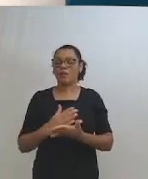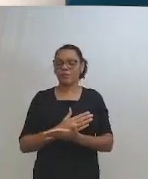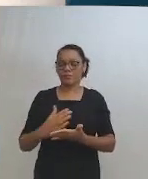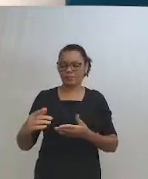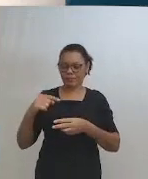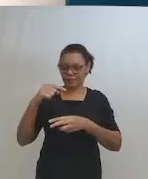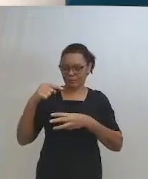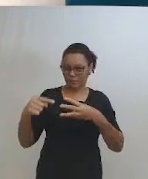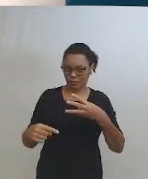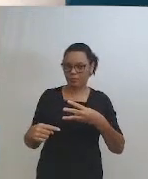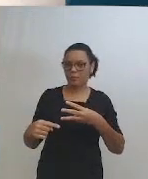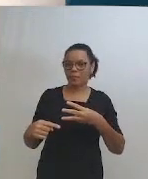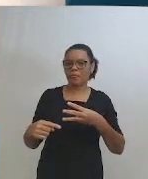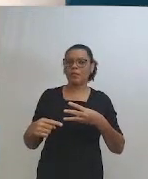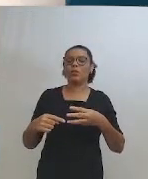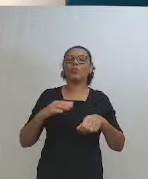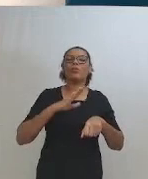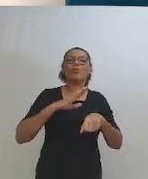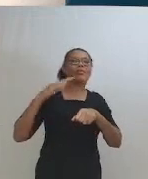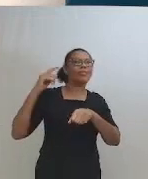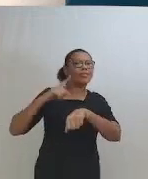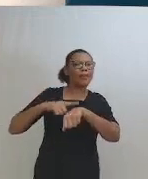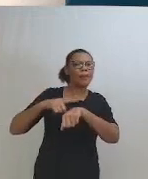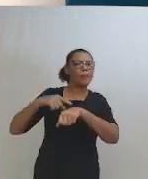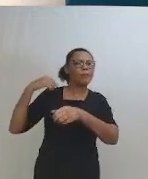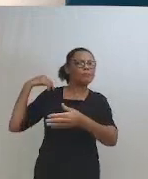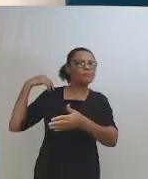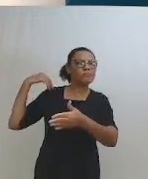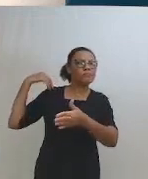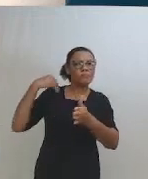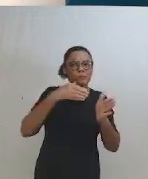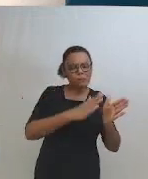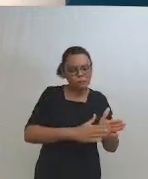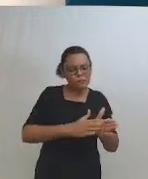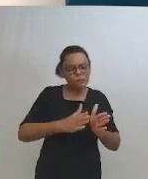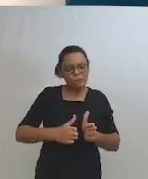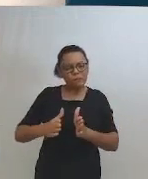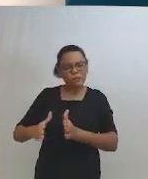dos acontecimentos. Perceba. A prisão,